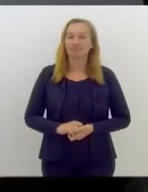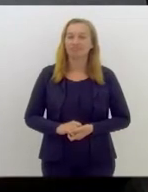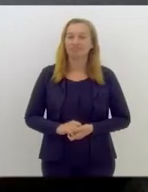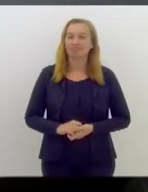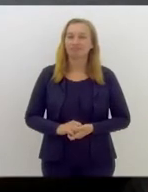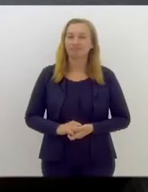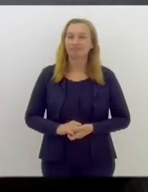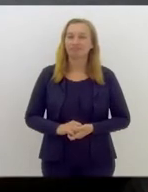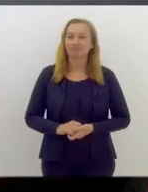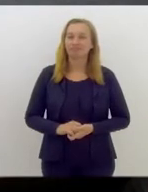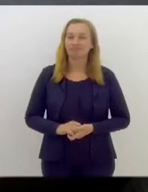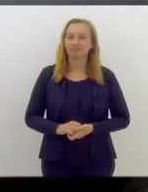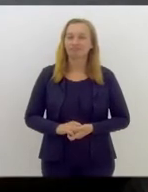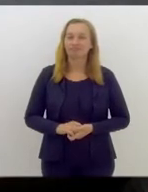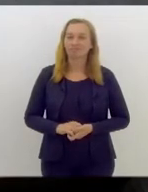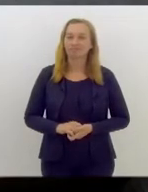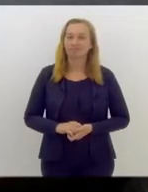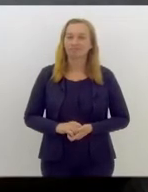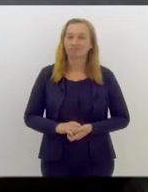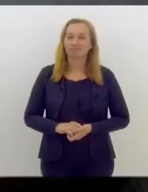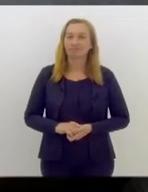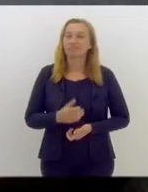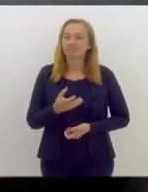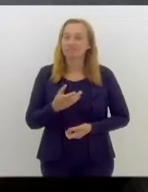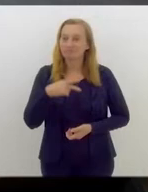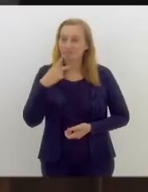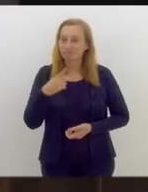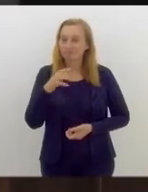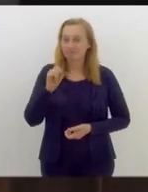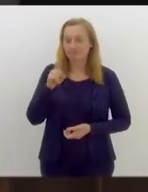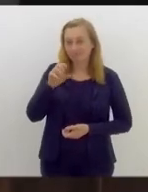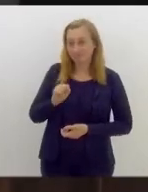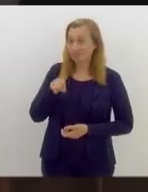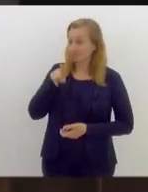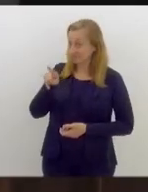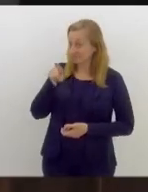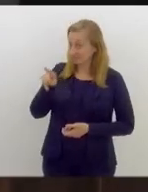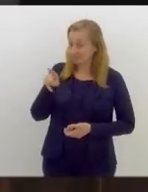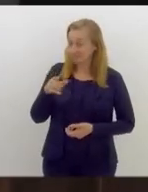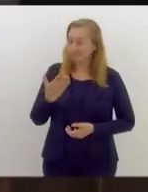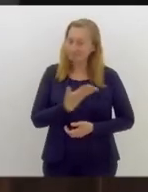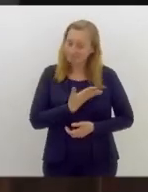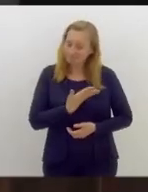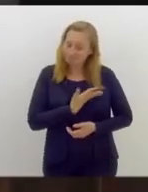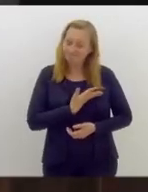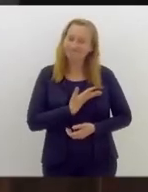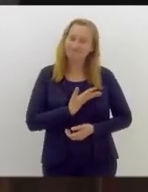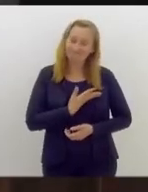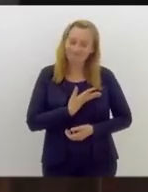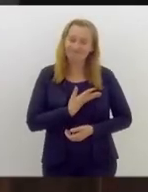Tá, obrigado. Quero dizer a você, Salles, que você é um grande amigo.